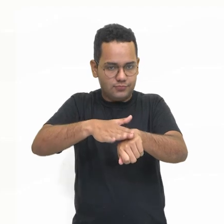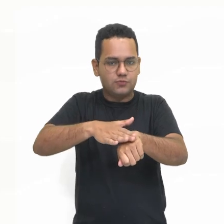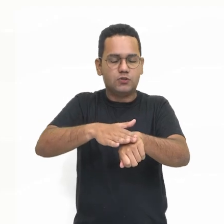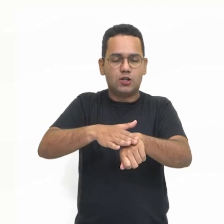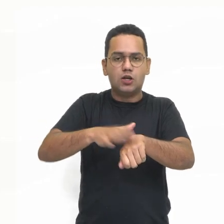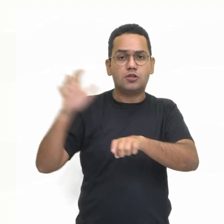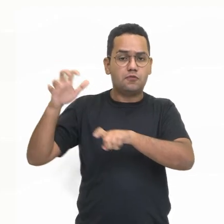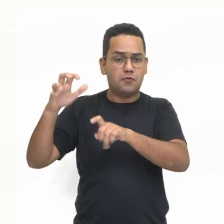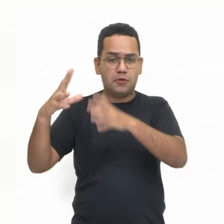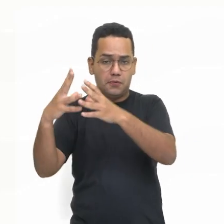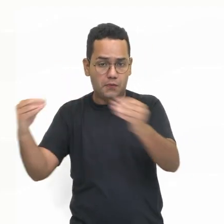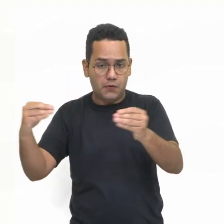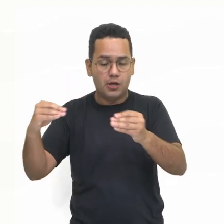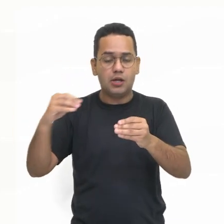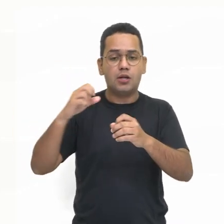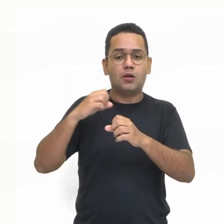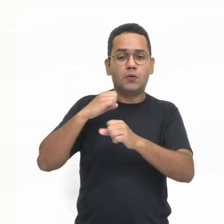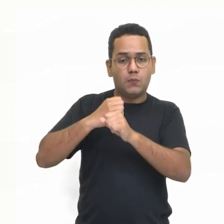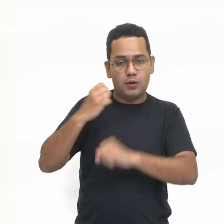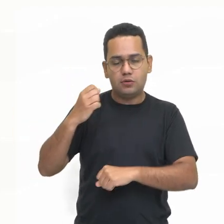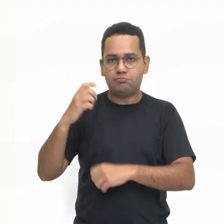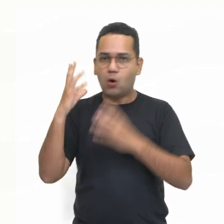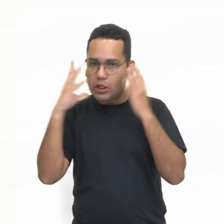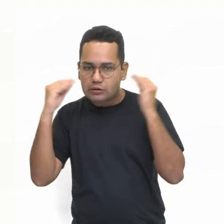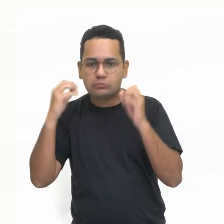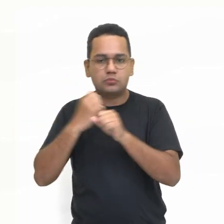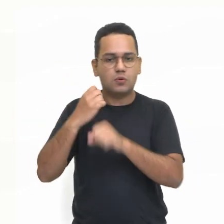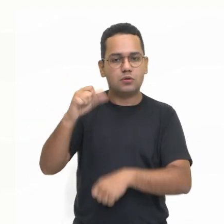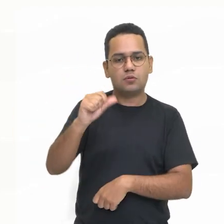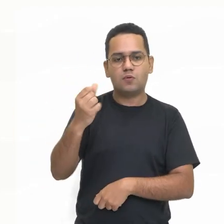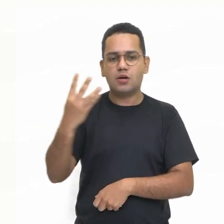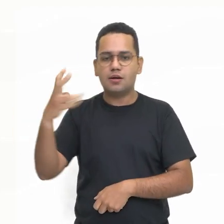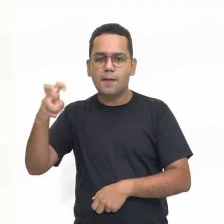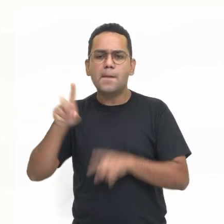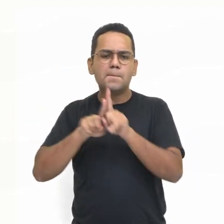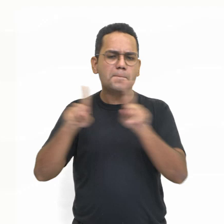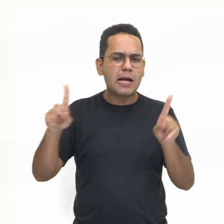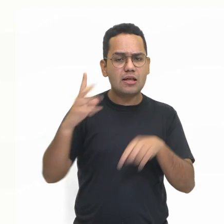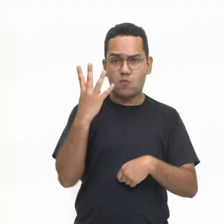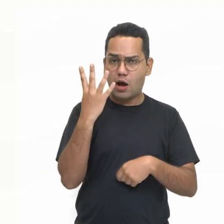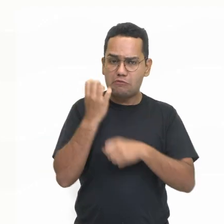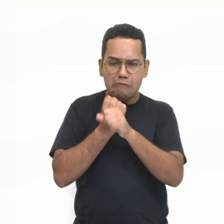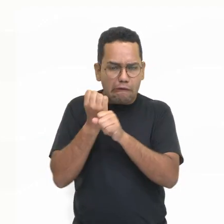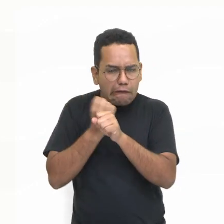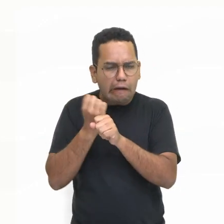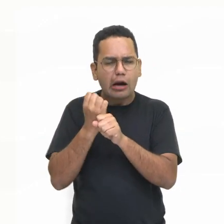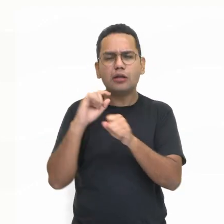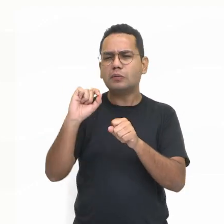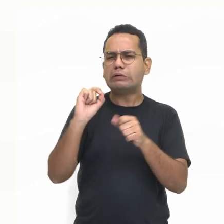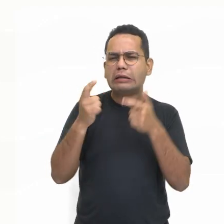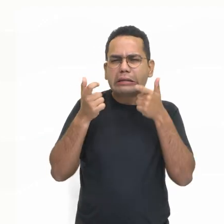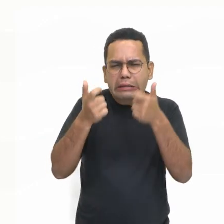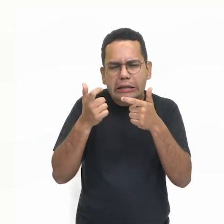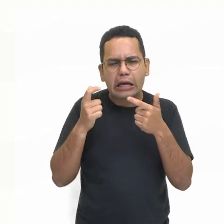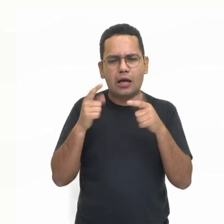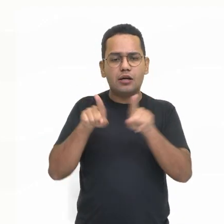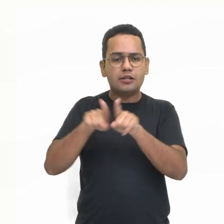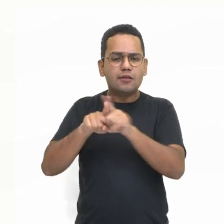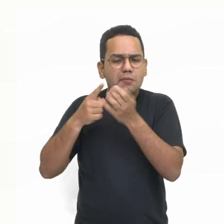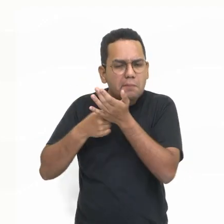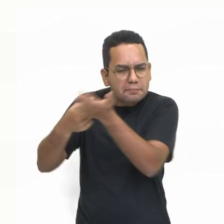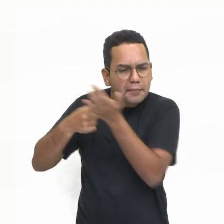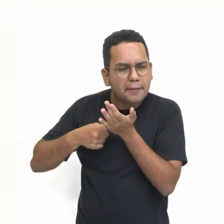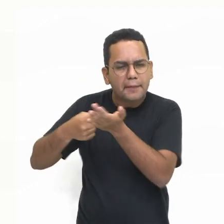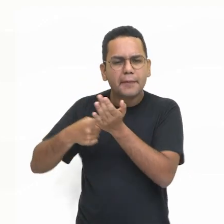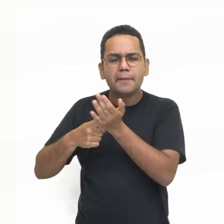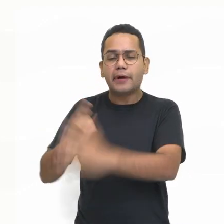da Holanda em 1945, mas enfrentou 4 anos de conflito armado e negociações até